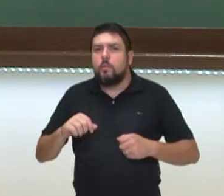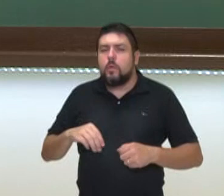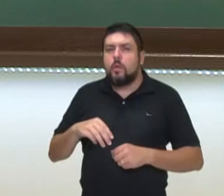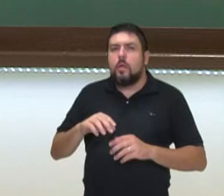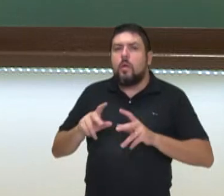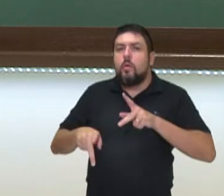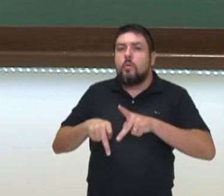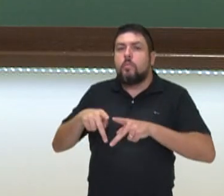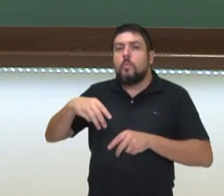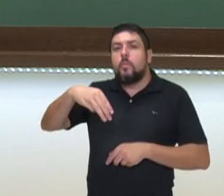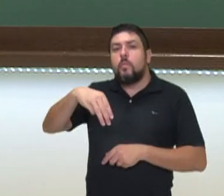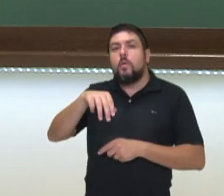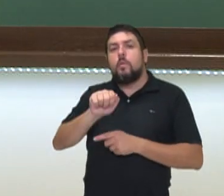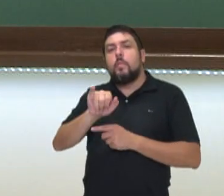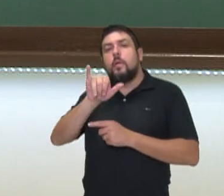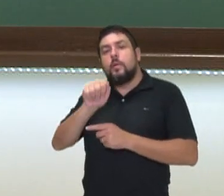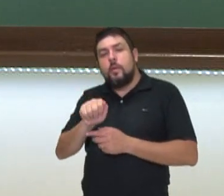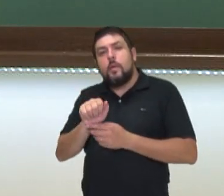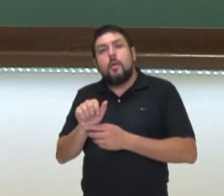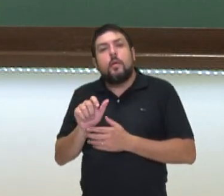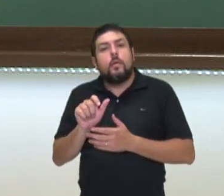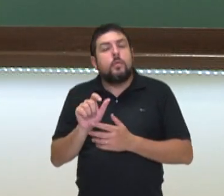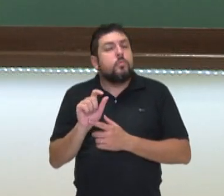na civilização maia, né?